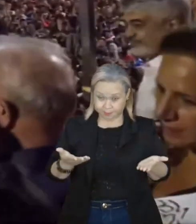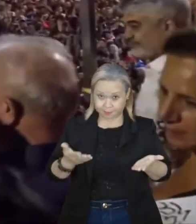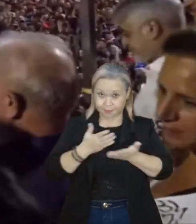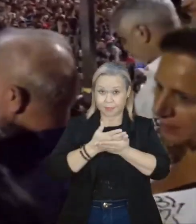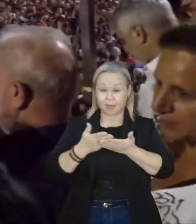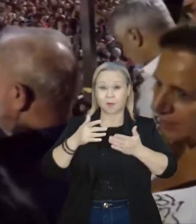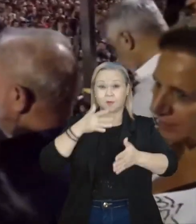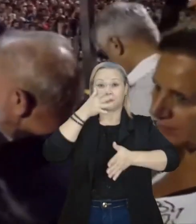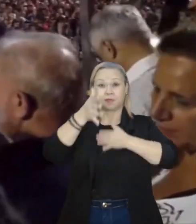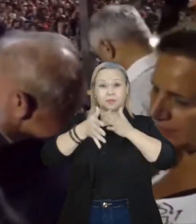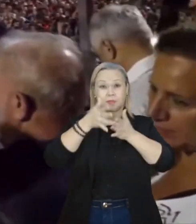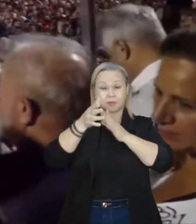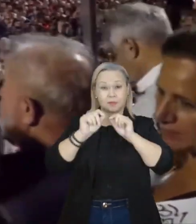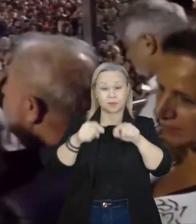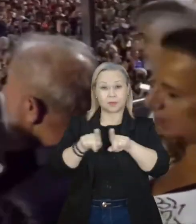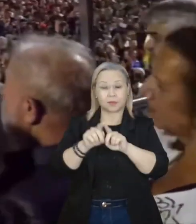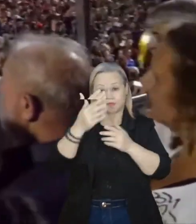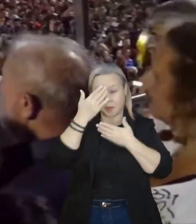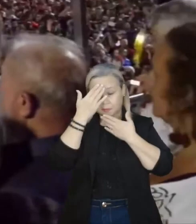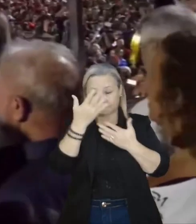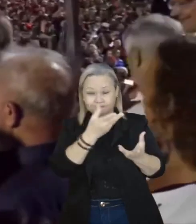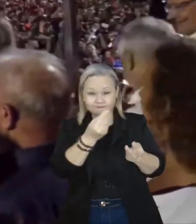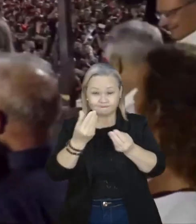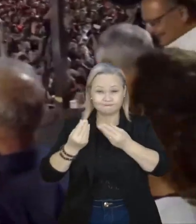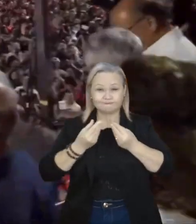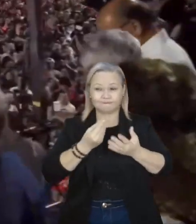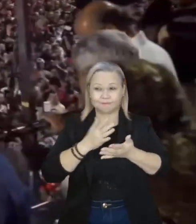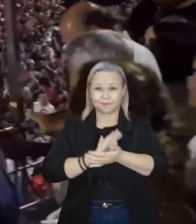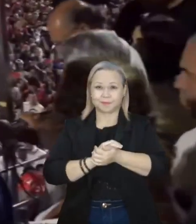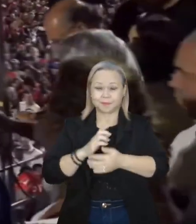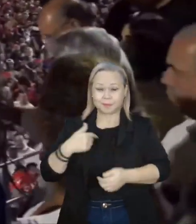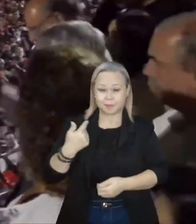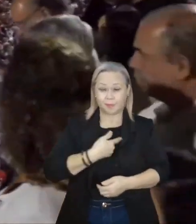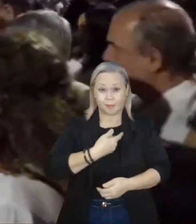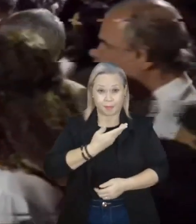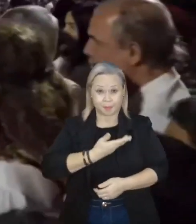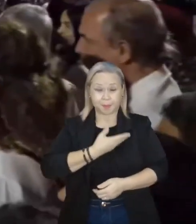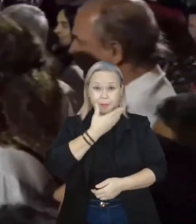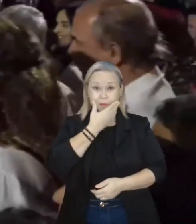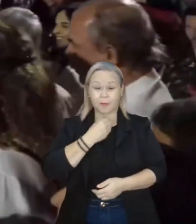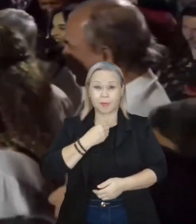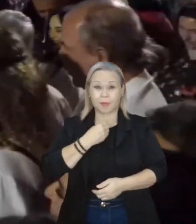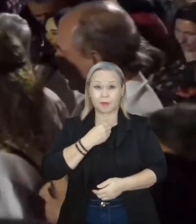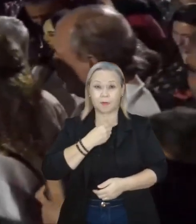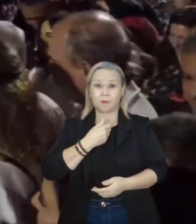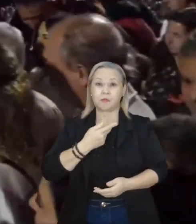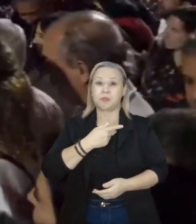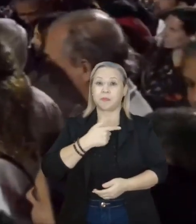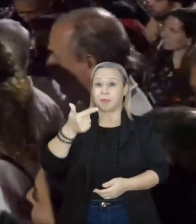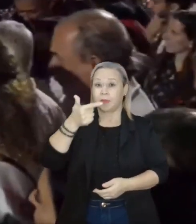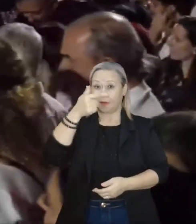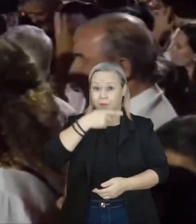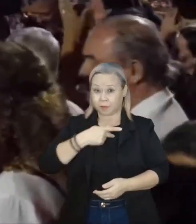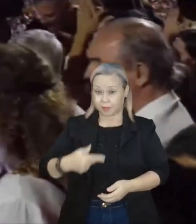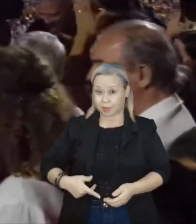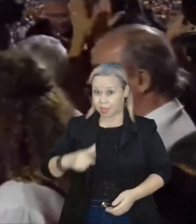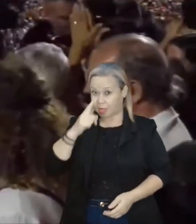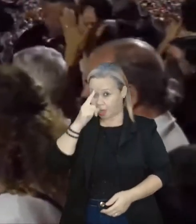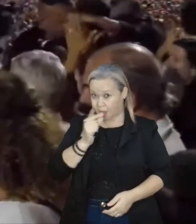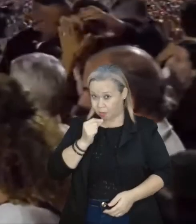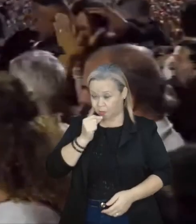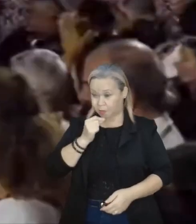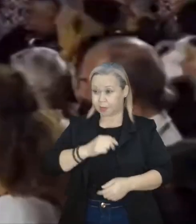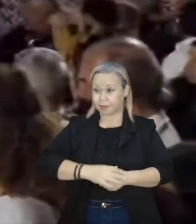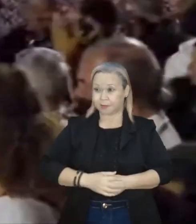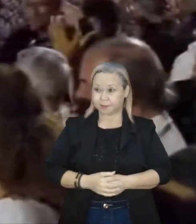para começar falando aqui, também agradecer muito nosso companheiro, vice-presidente da República,